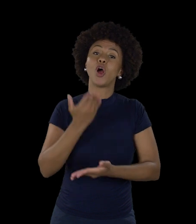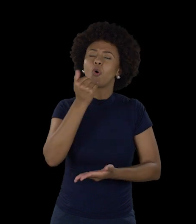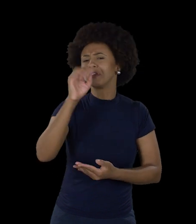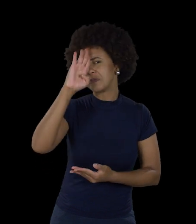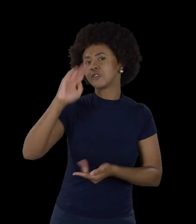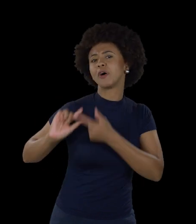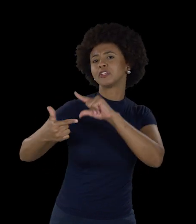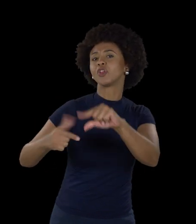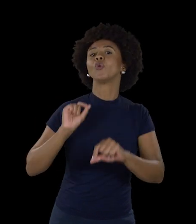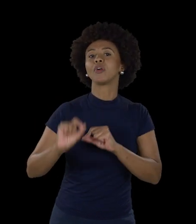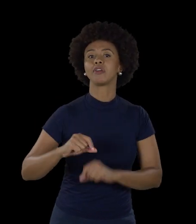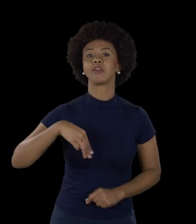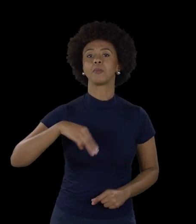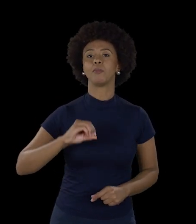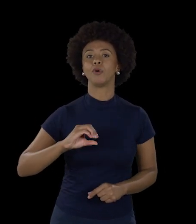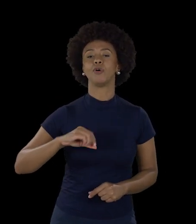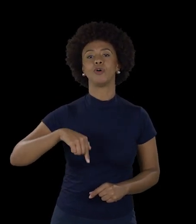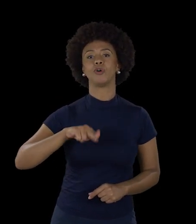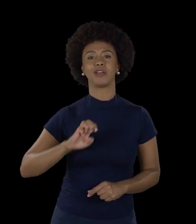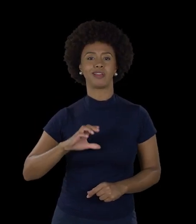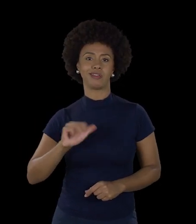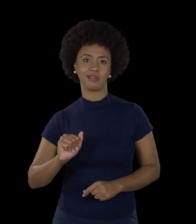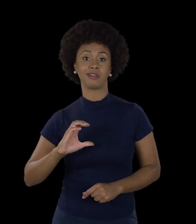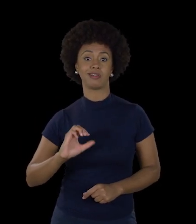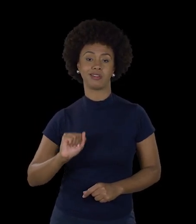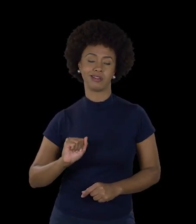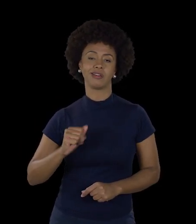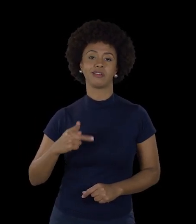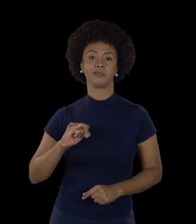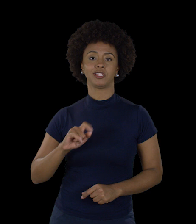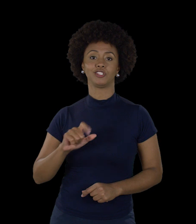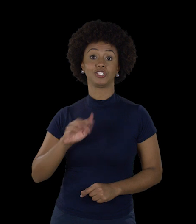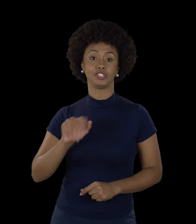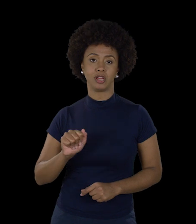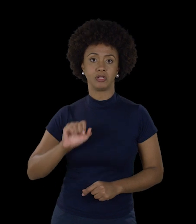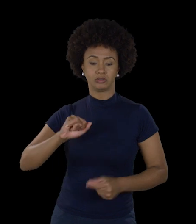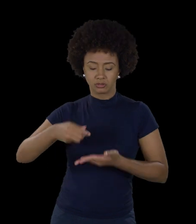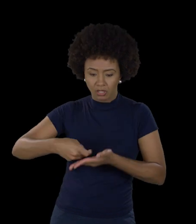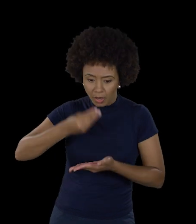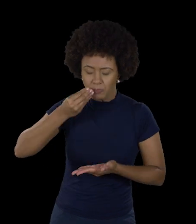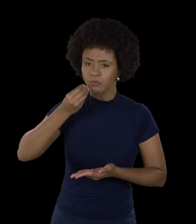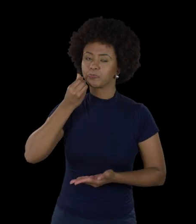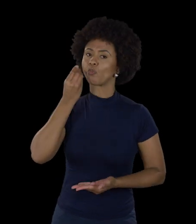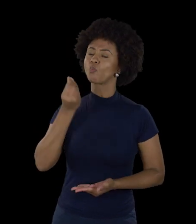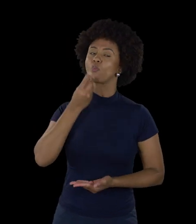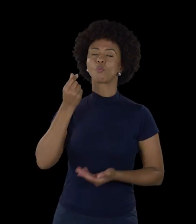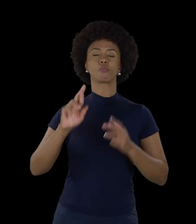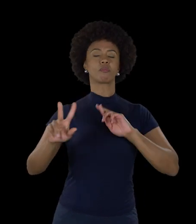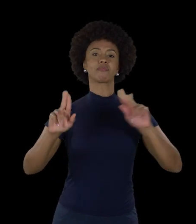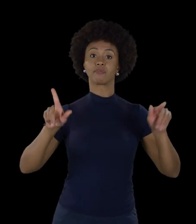das receitas mais tradicionais é justamente a moqueca capixaba, um prato riquíssimo que desperta